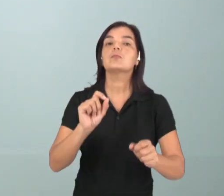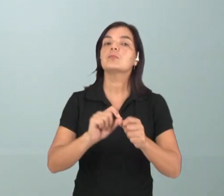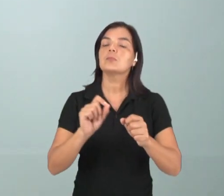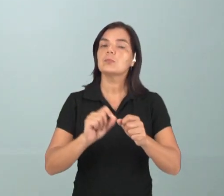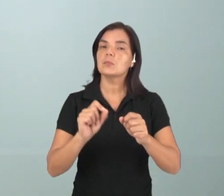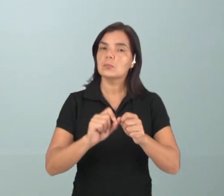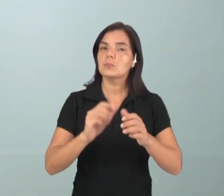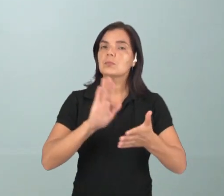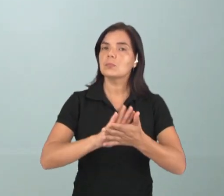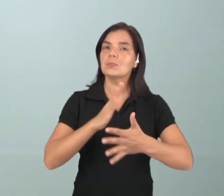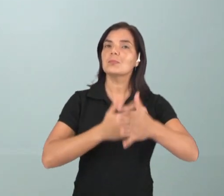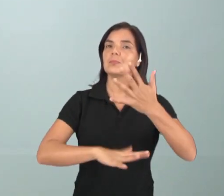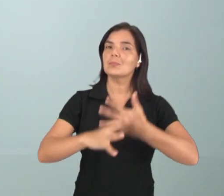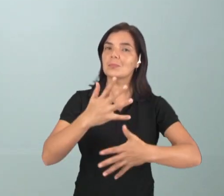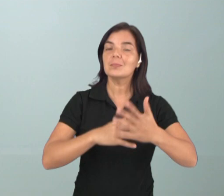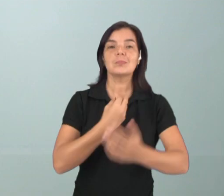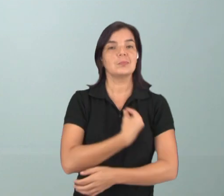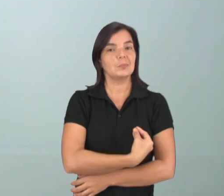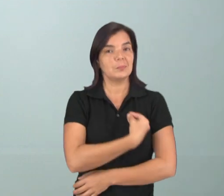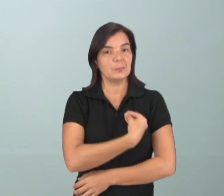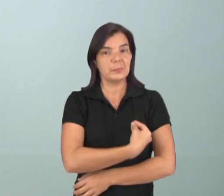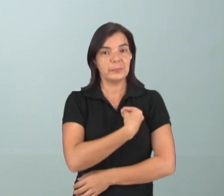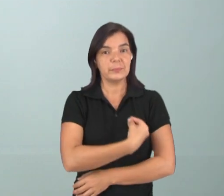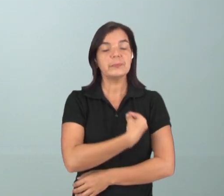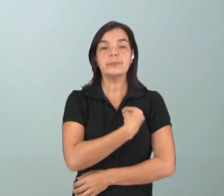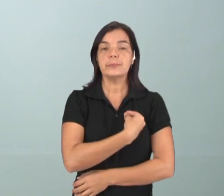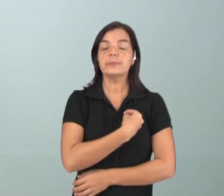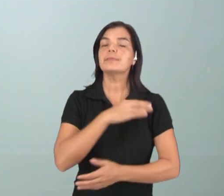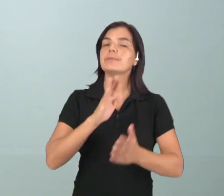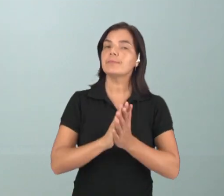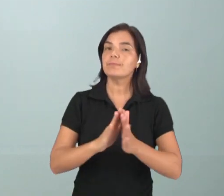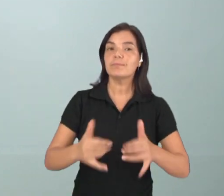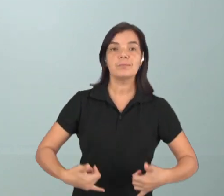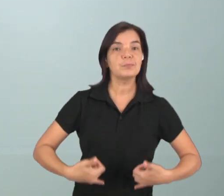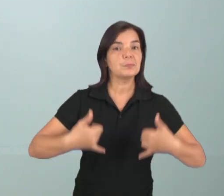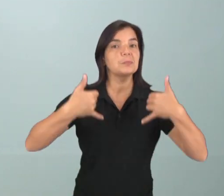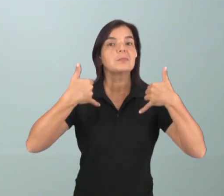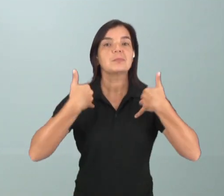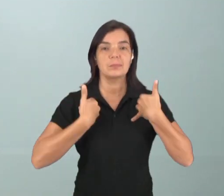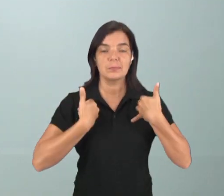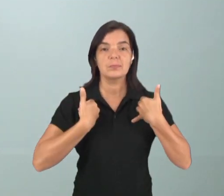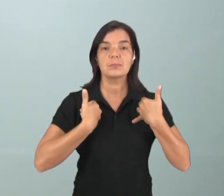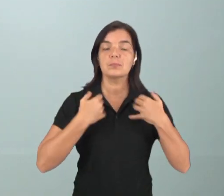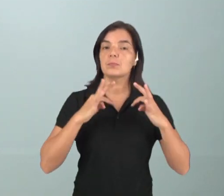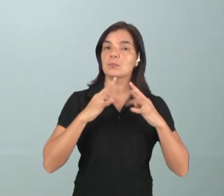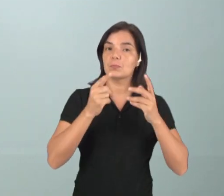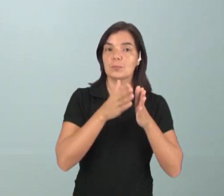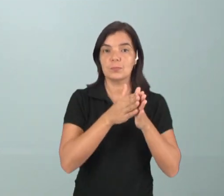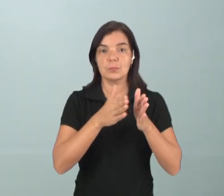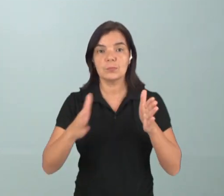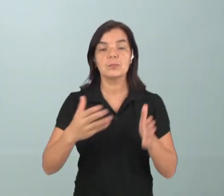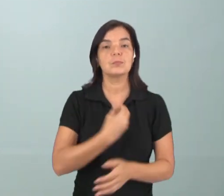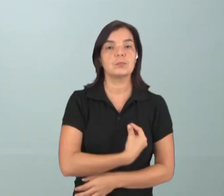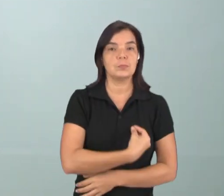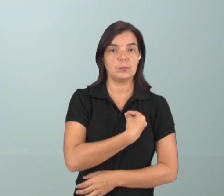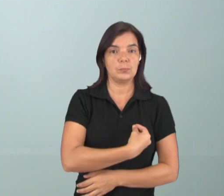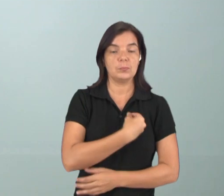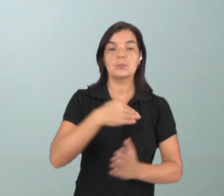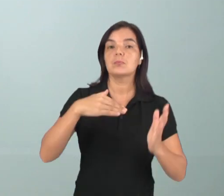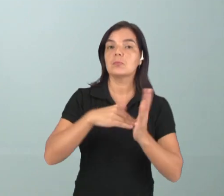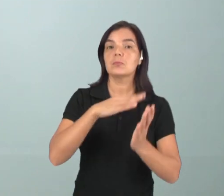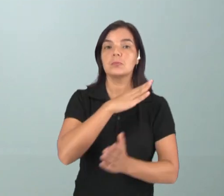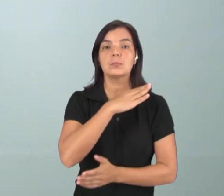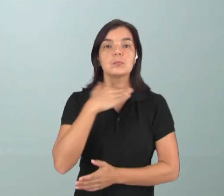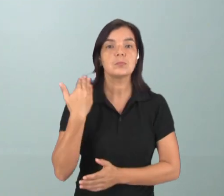faz-se aquela celebração de que está vivo, né? E vai comemorar esse aniversário durante toda a existência do menino até a